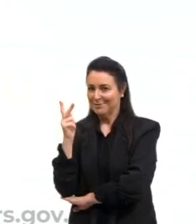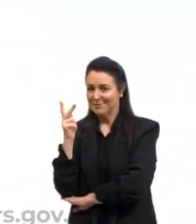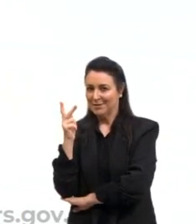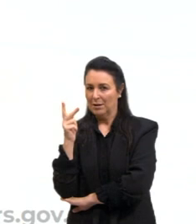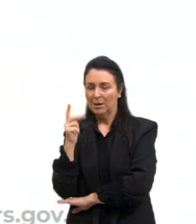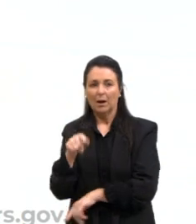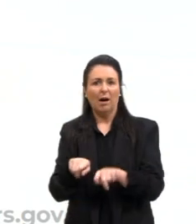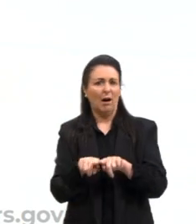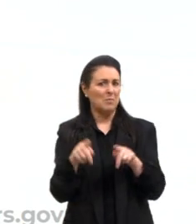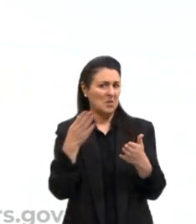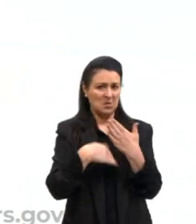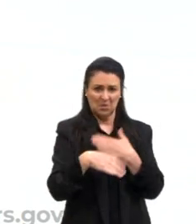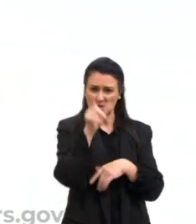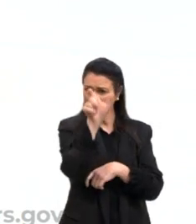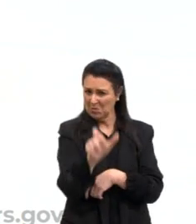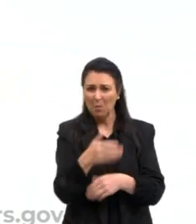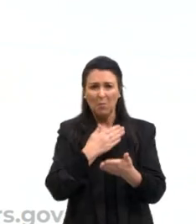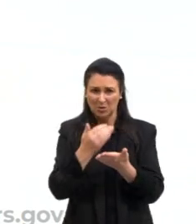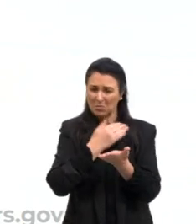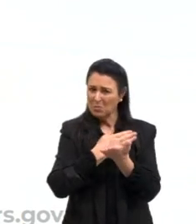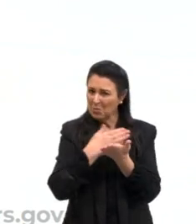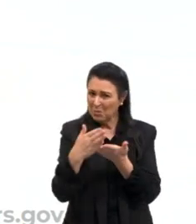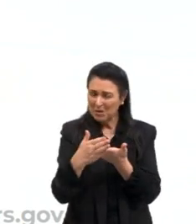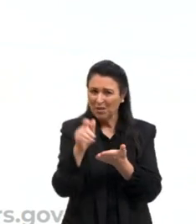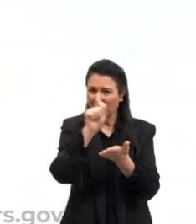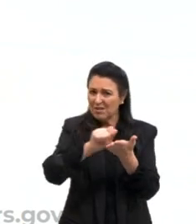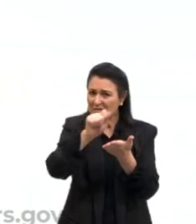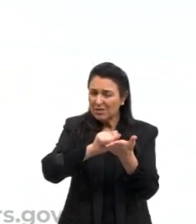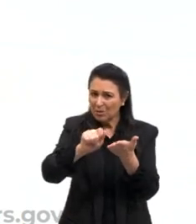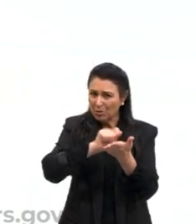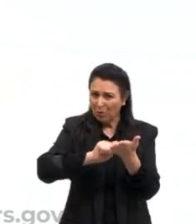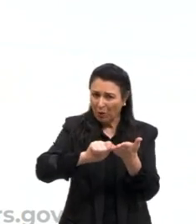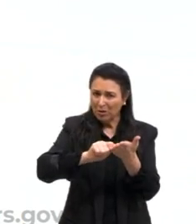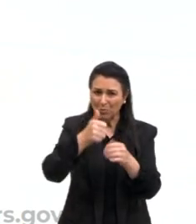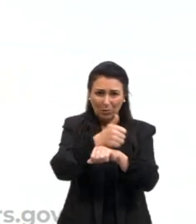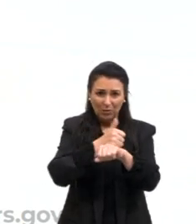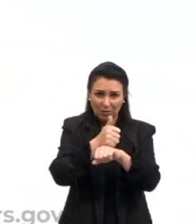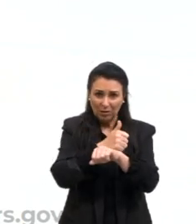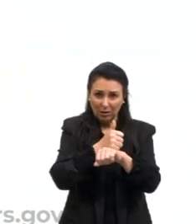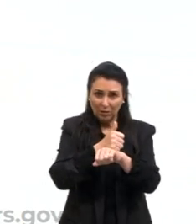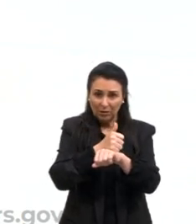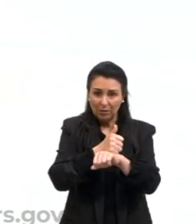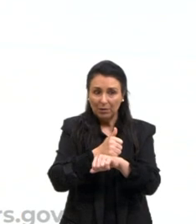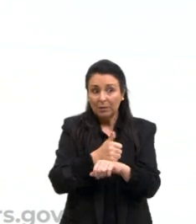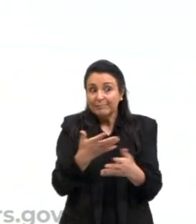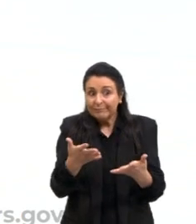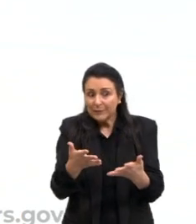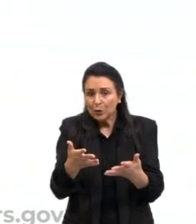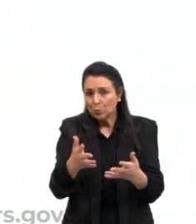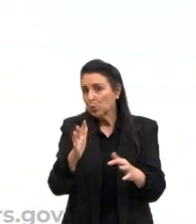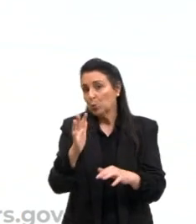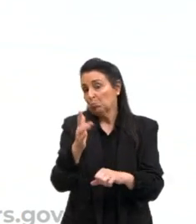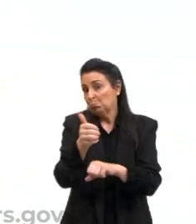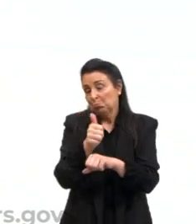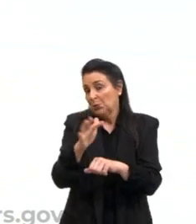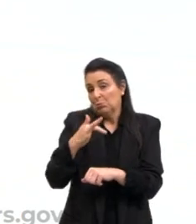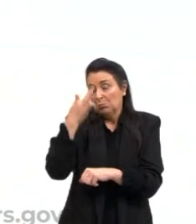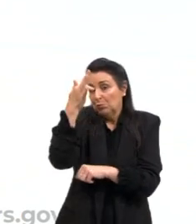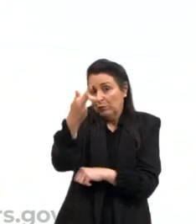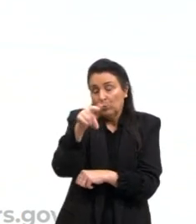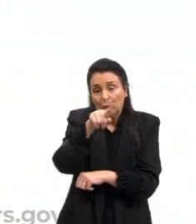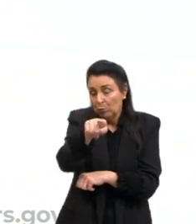todo mundo pode ser escritor mas assim escrever um dia vocês vão ter que escrever né nem que seja à redação escrever não